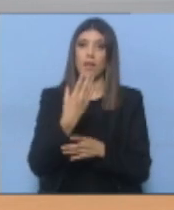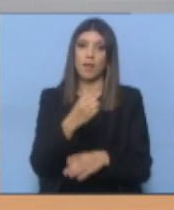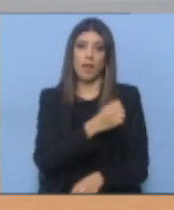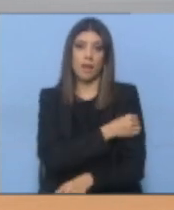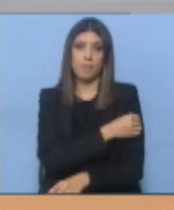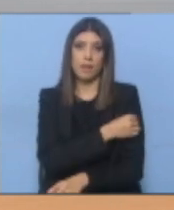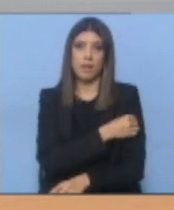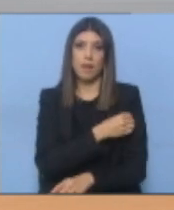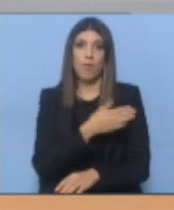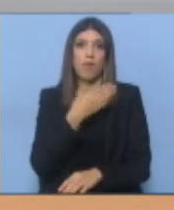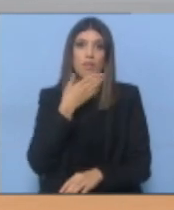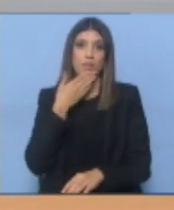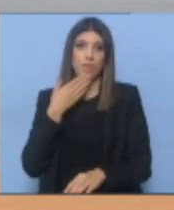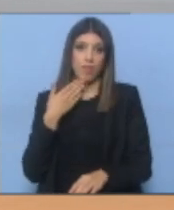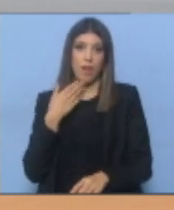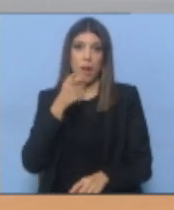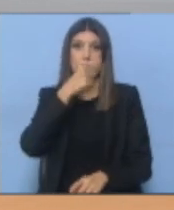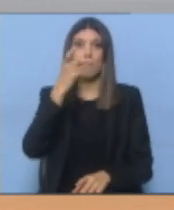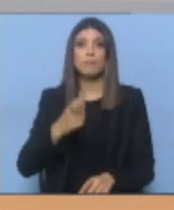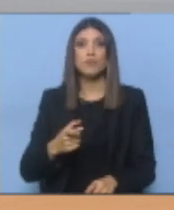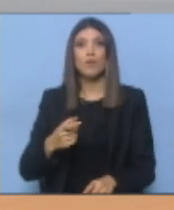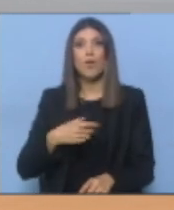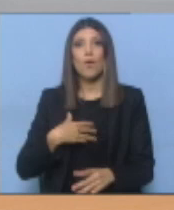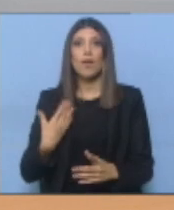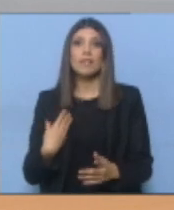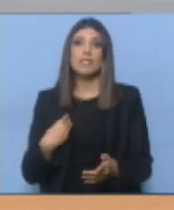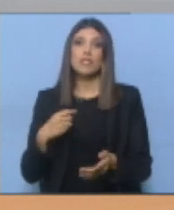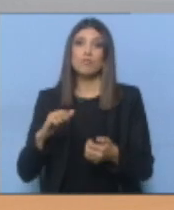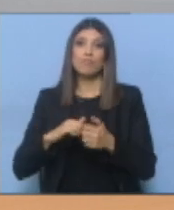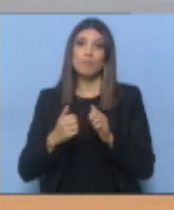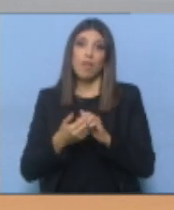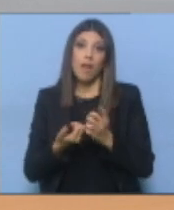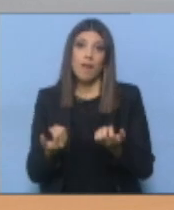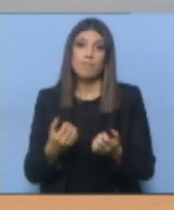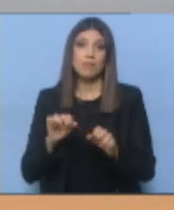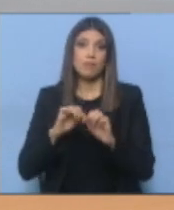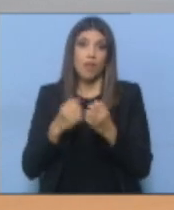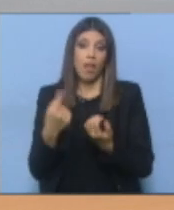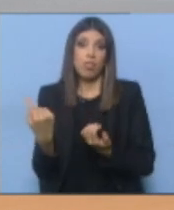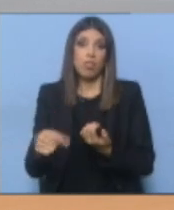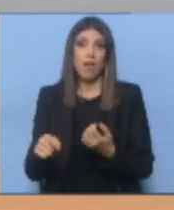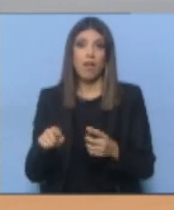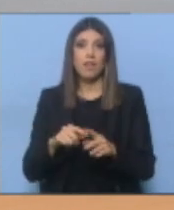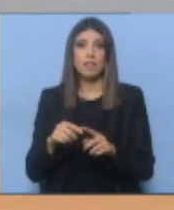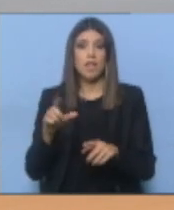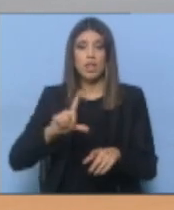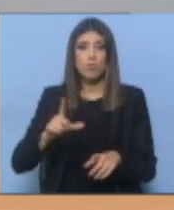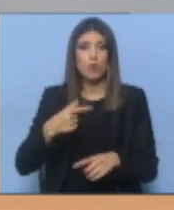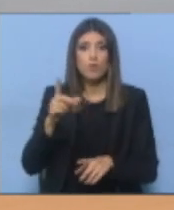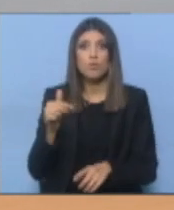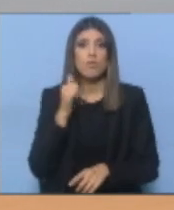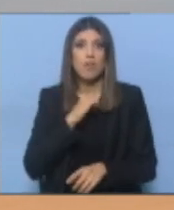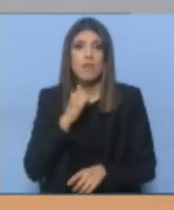mais vulneráveis. Isto porque já não é uma situação só de Lisboa e Porto, já é uma situação que é transversal a todo o país e já nos chegam casos de Leiria, de Beja, de Évora,